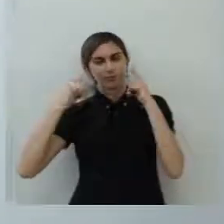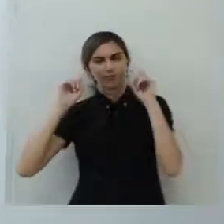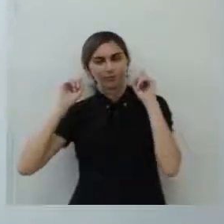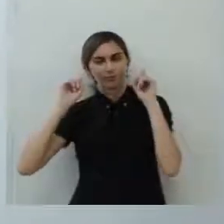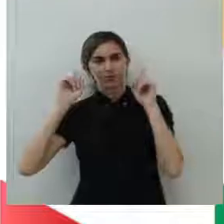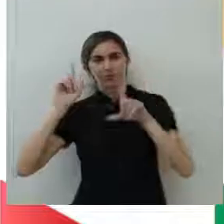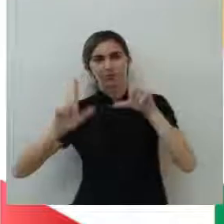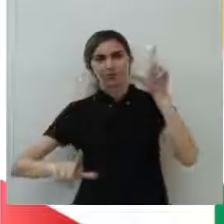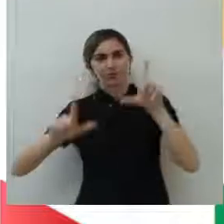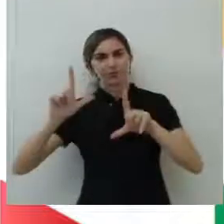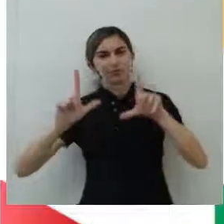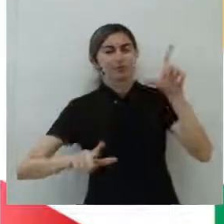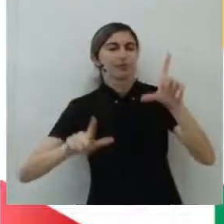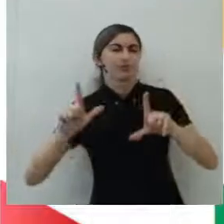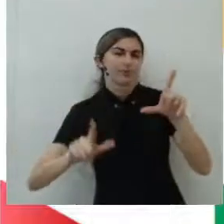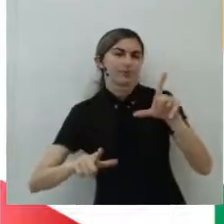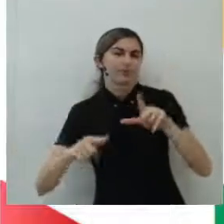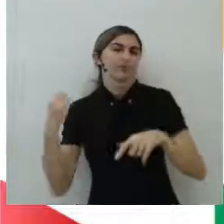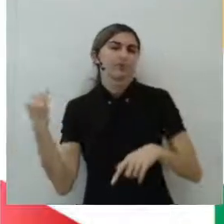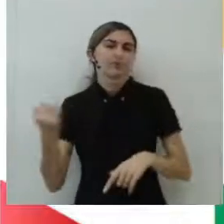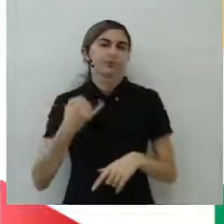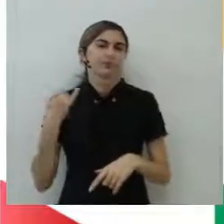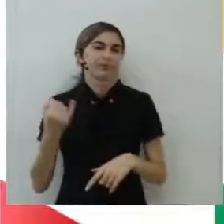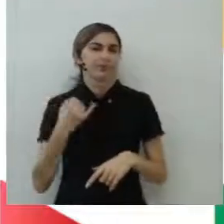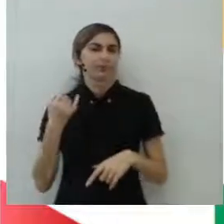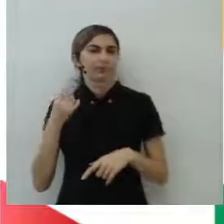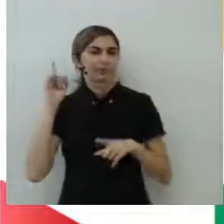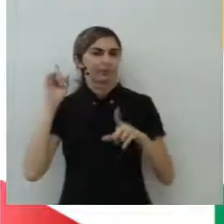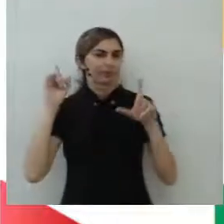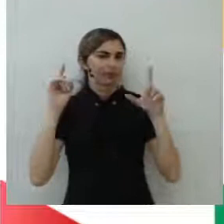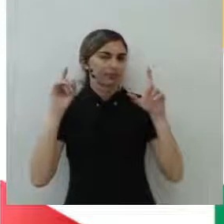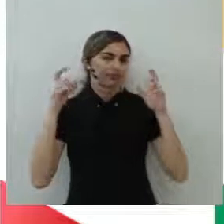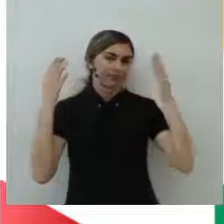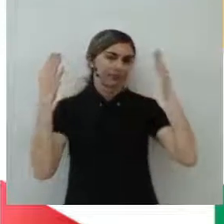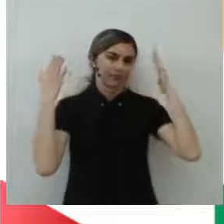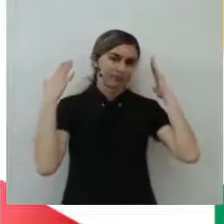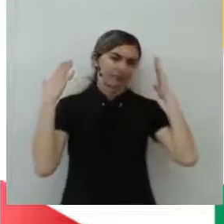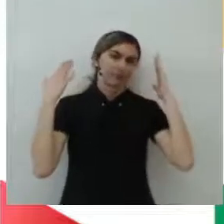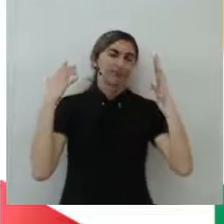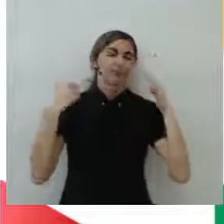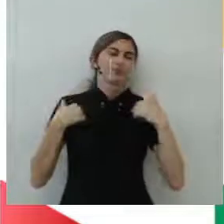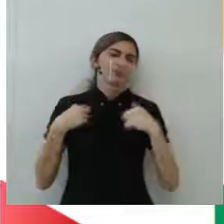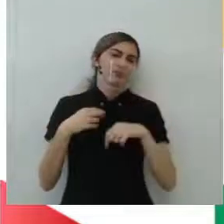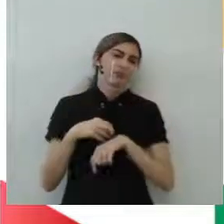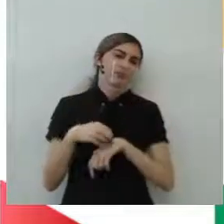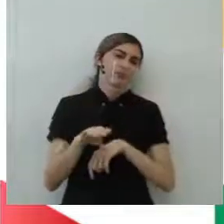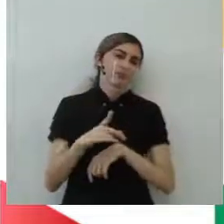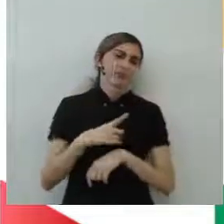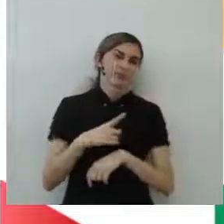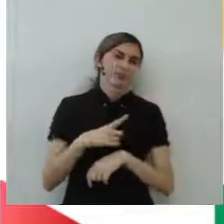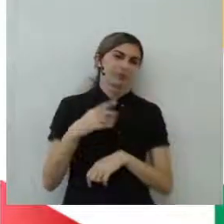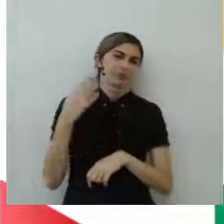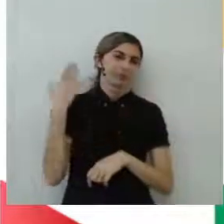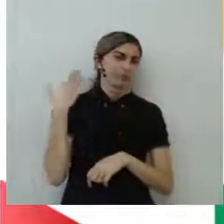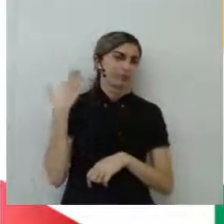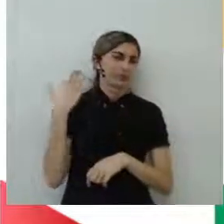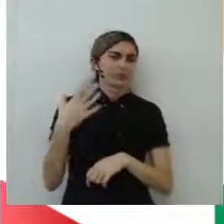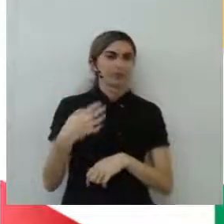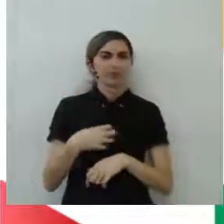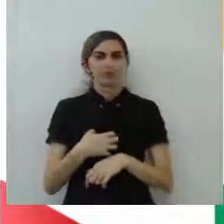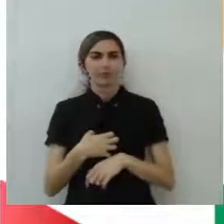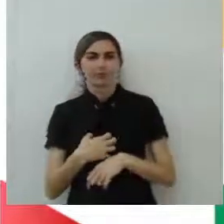aí na tela uma imagem muito importante. Essa imagem é importantíssima. Ele tinha esse jeito aí